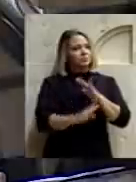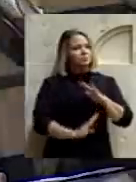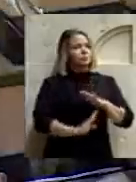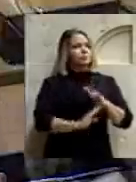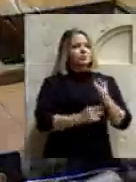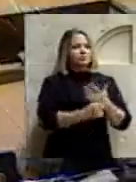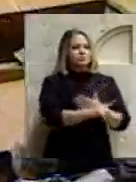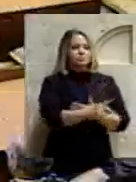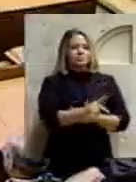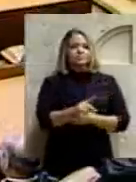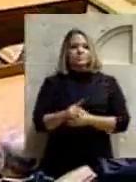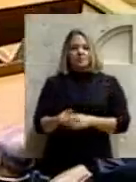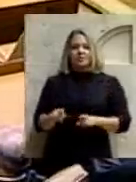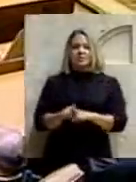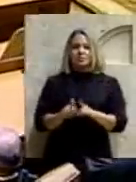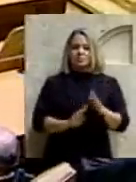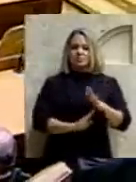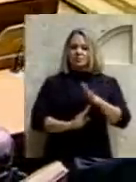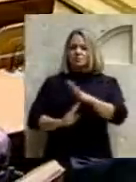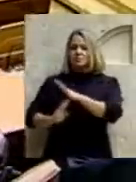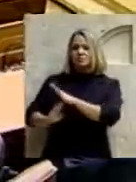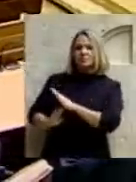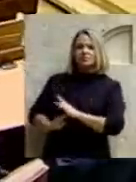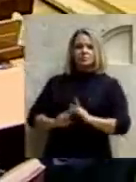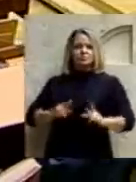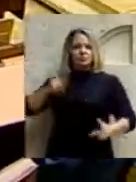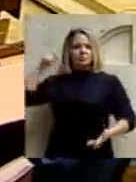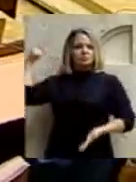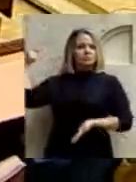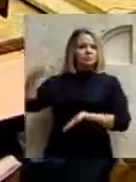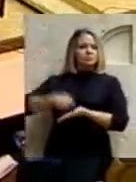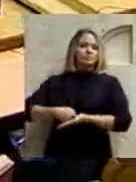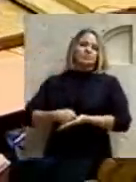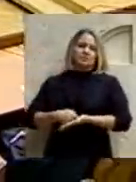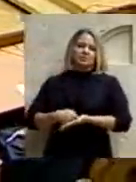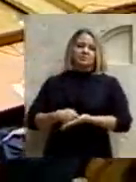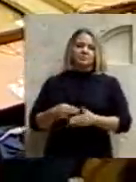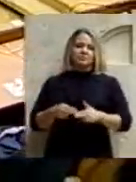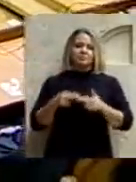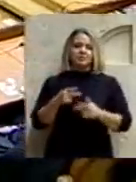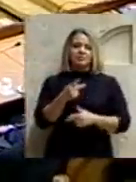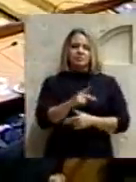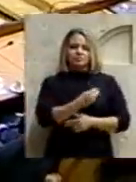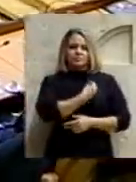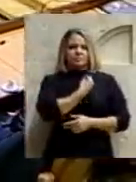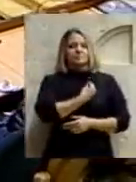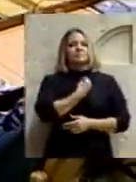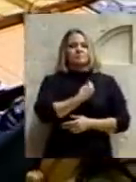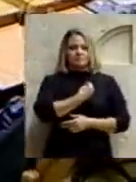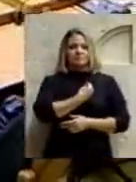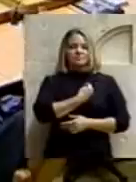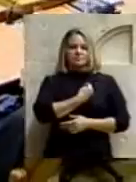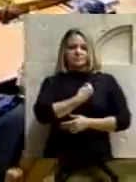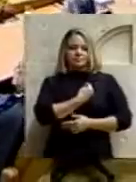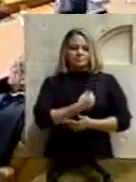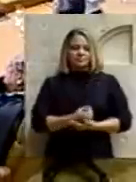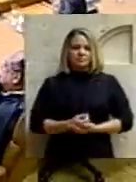limites e das limitações que lhe são impostas pela sua condição